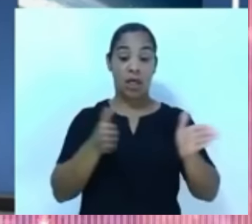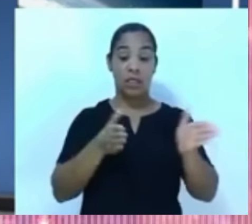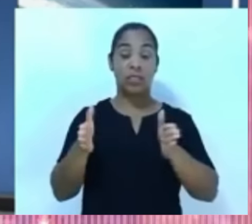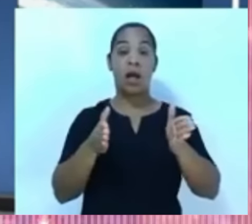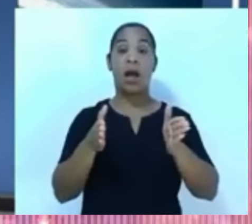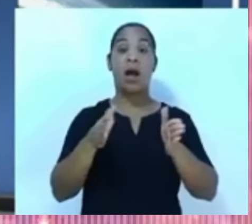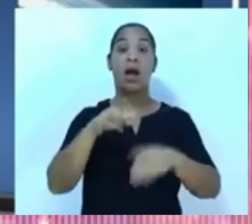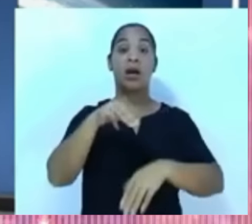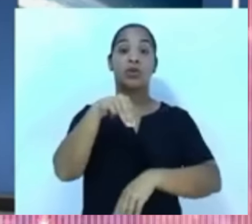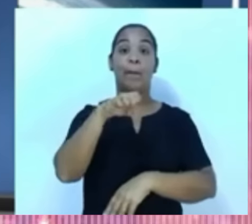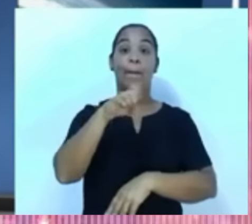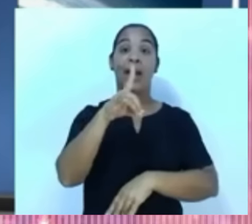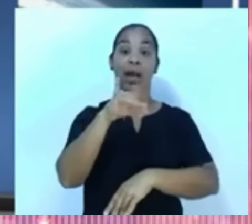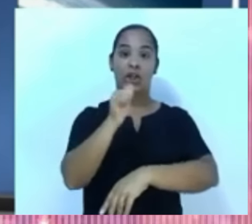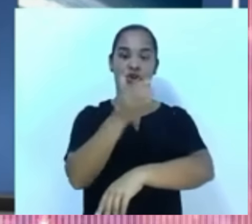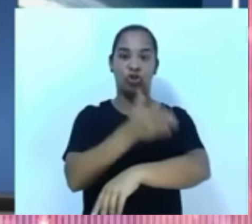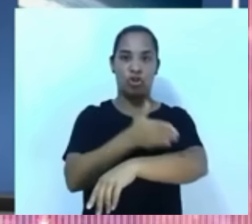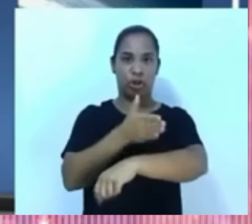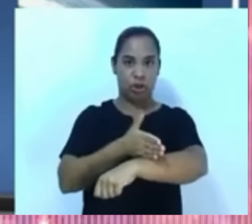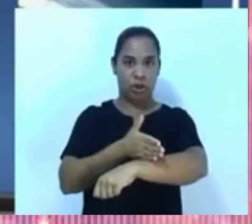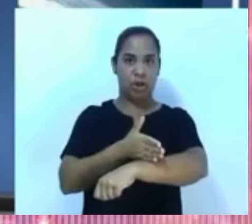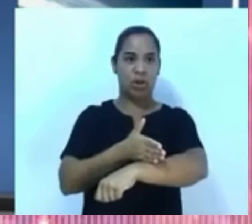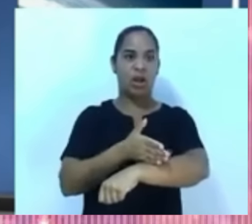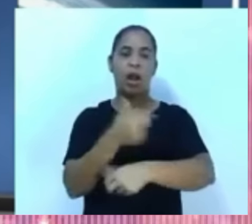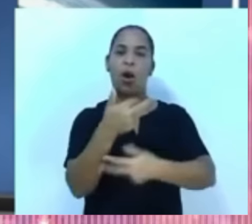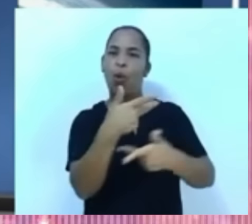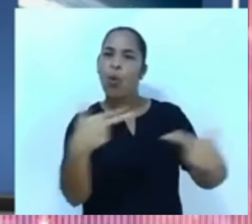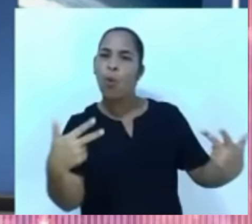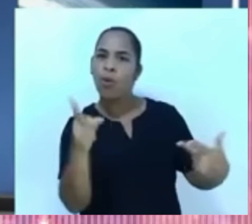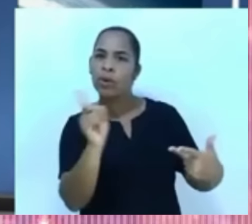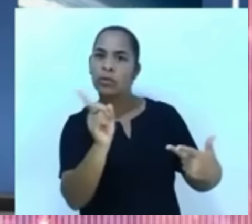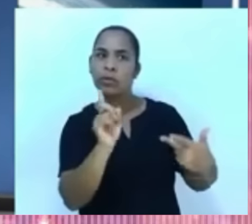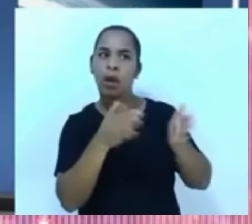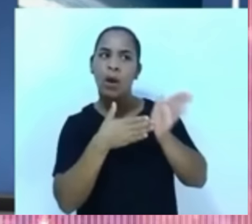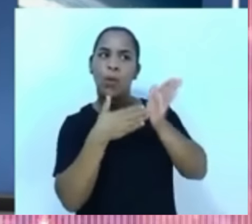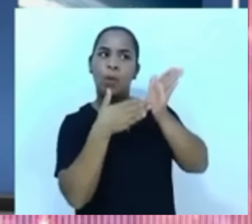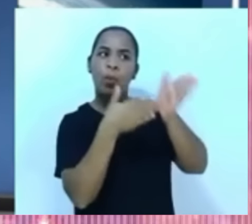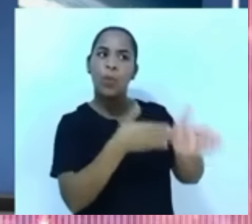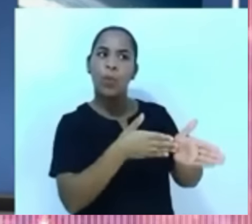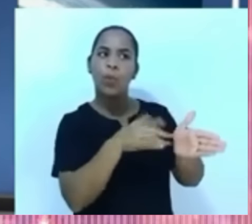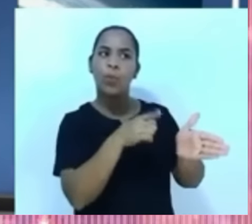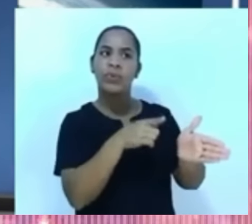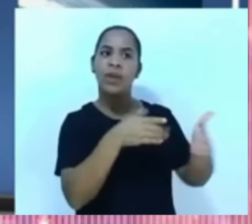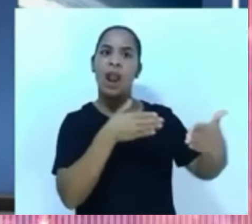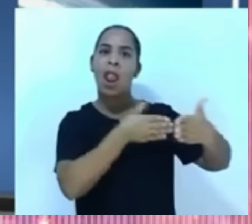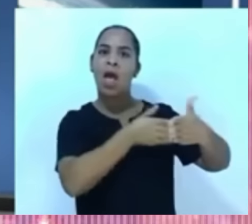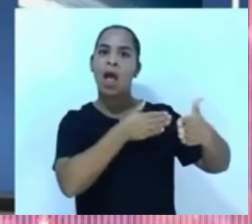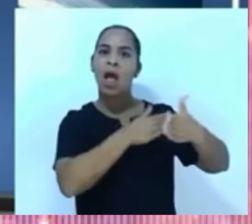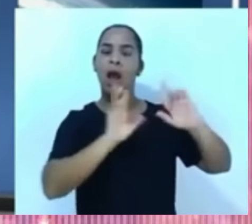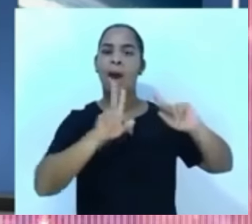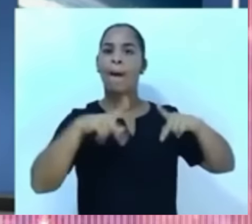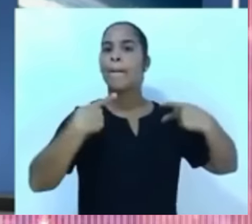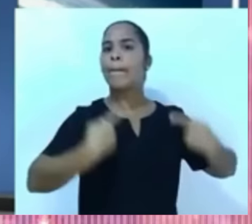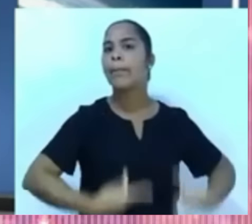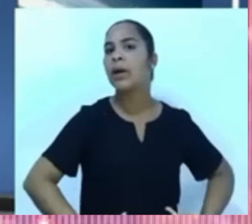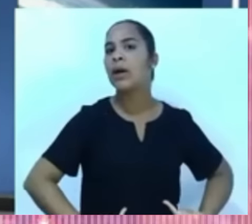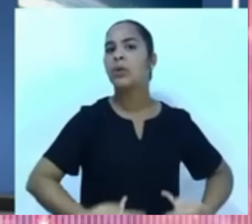exemplo e todo aquele que não a seguia dentro dos limites humanos colocados pelos seus